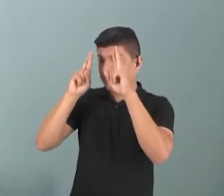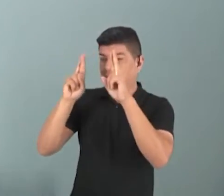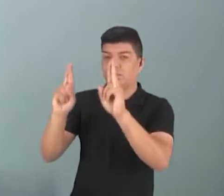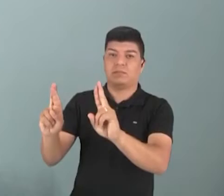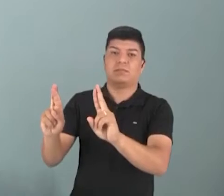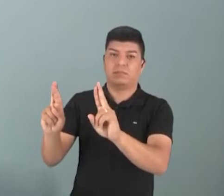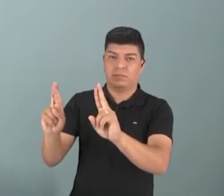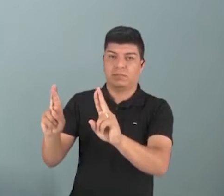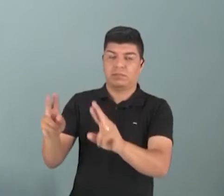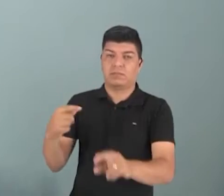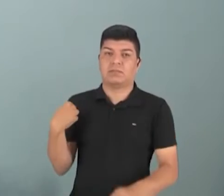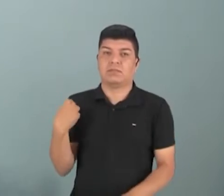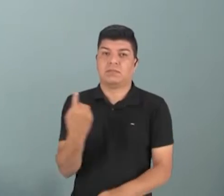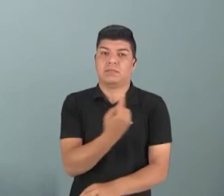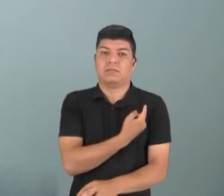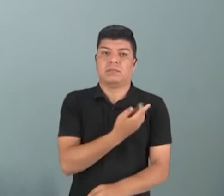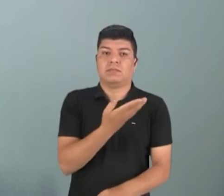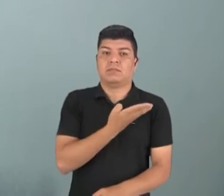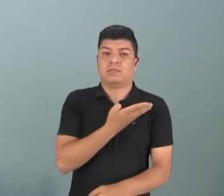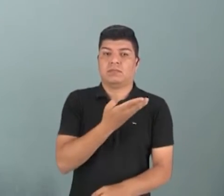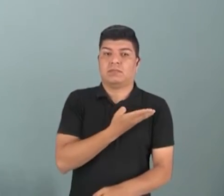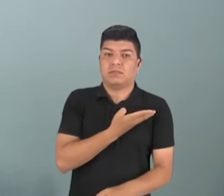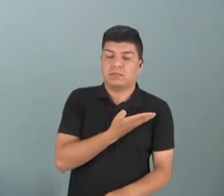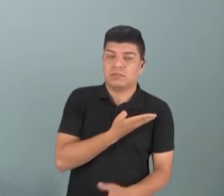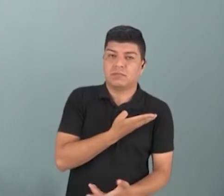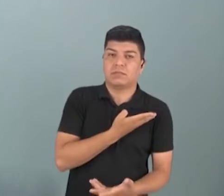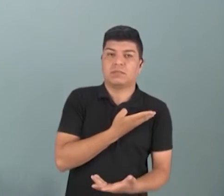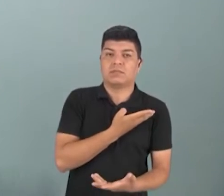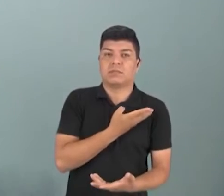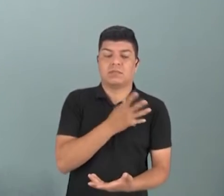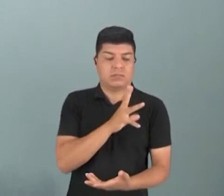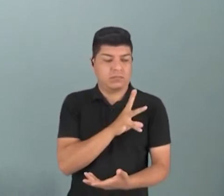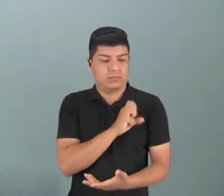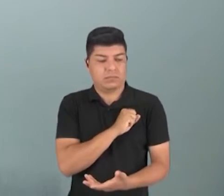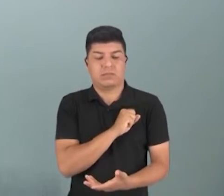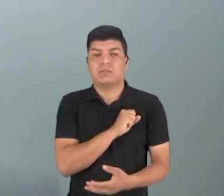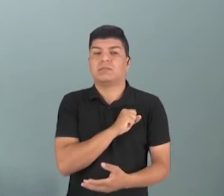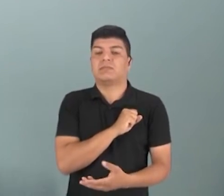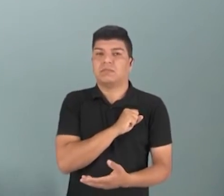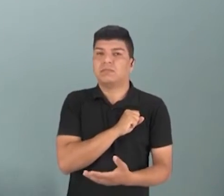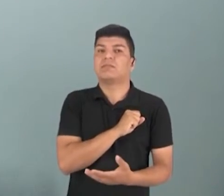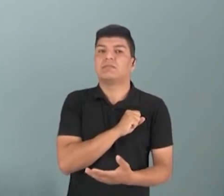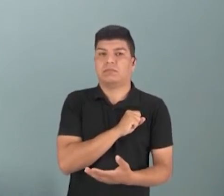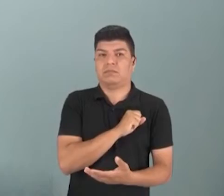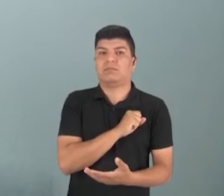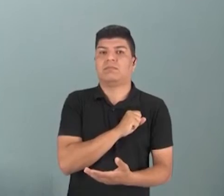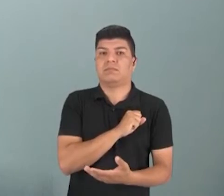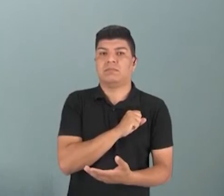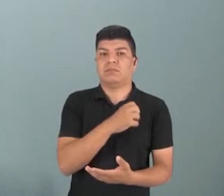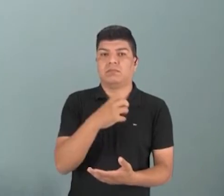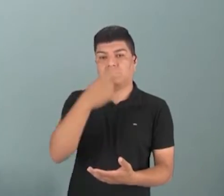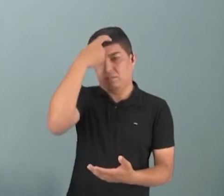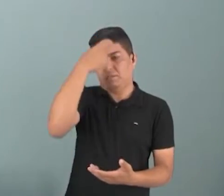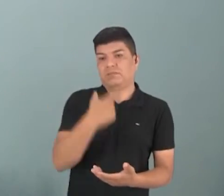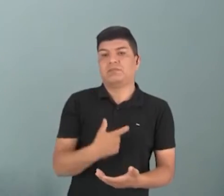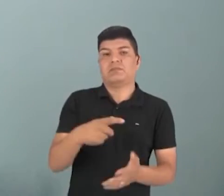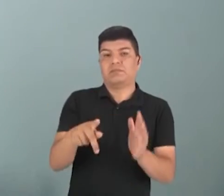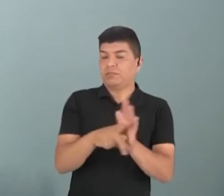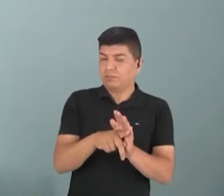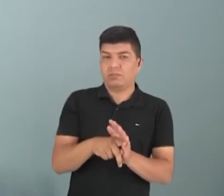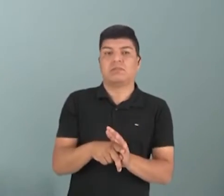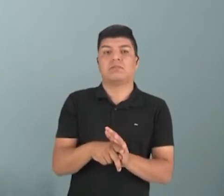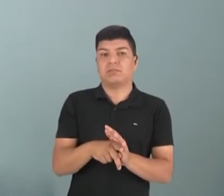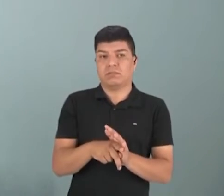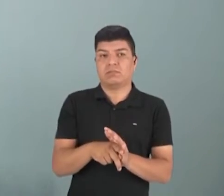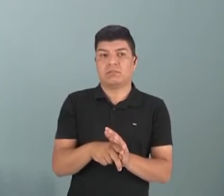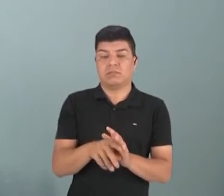respeitar os nossos coleguinhas anúncio amar Isso mesmo no jeito que a gente é